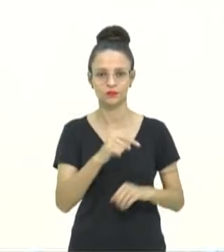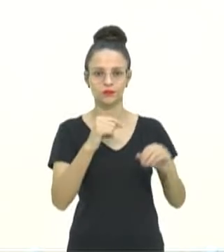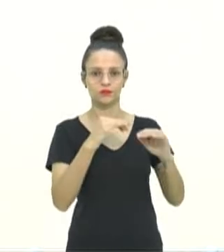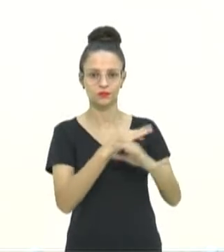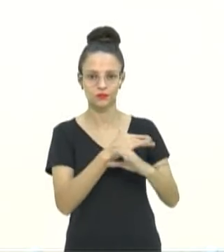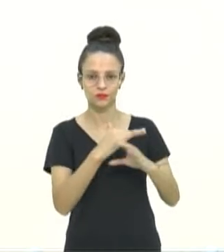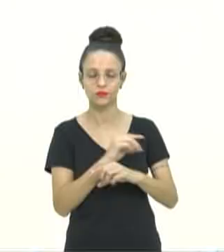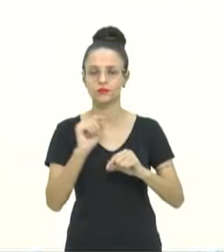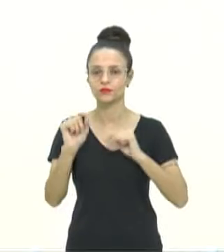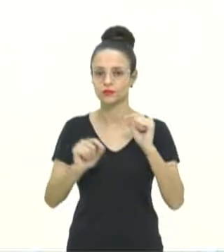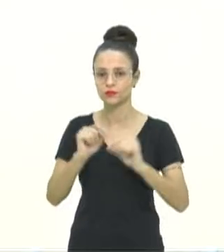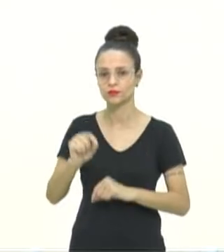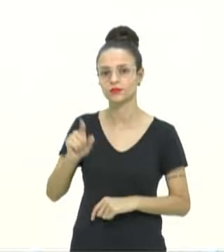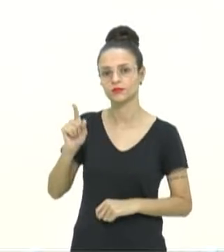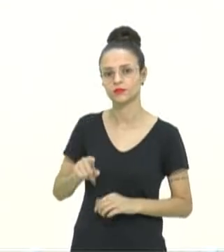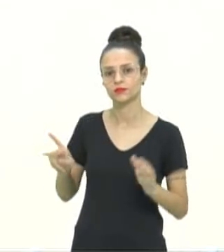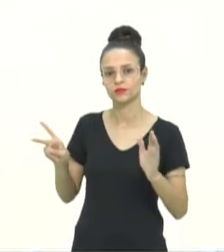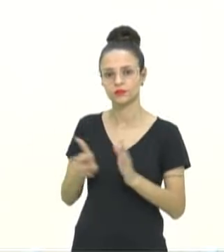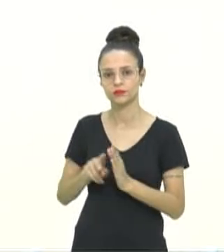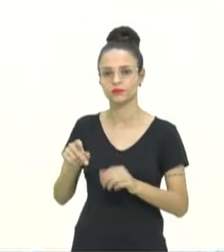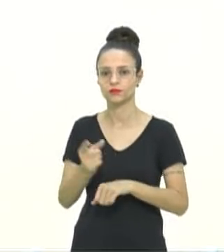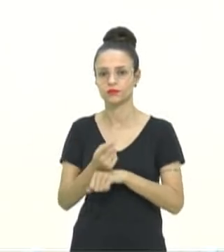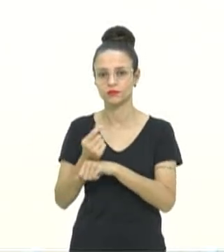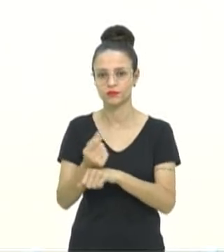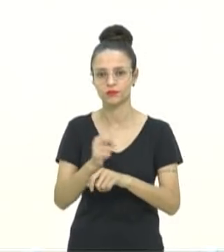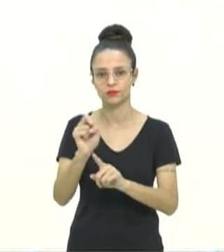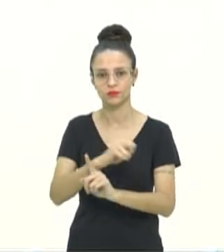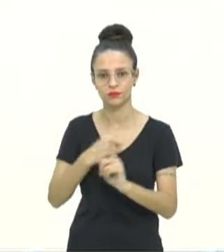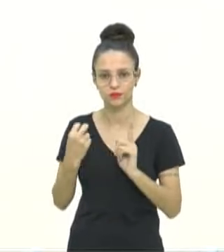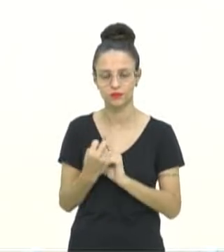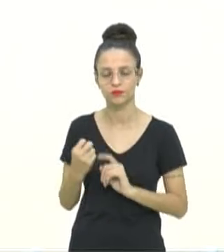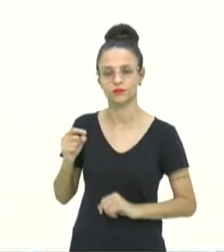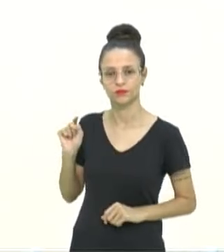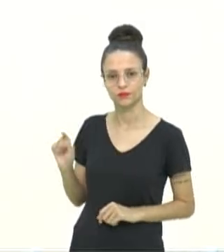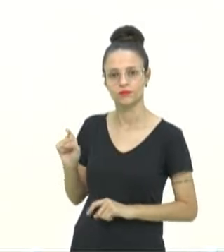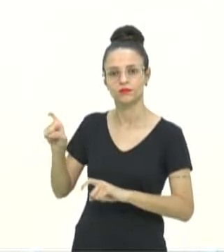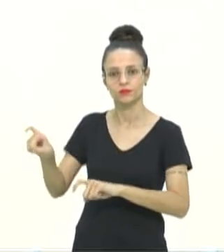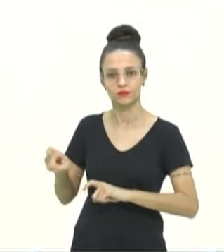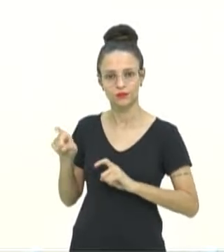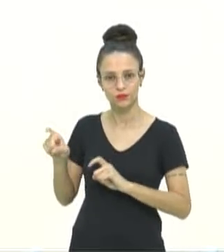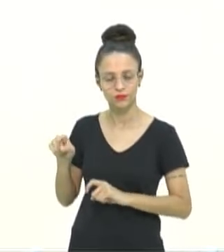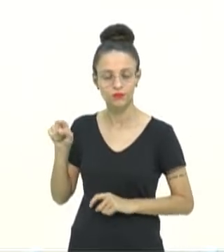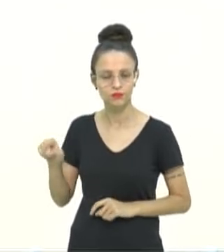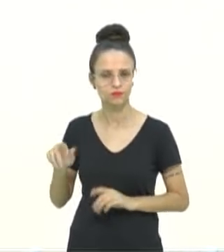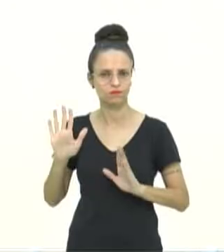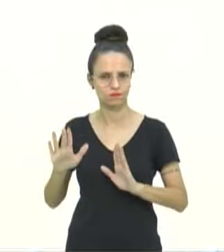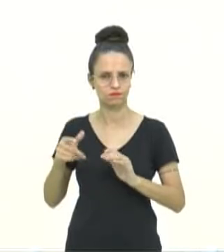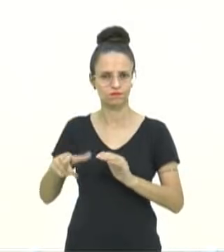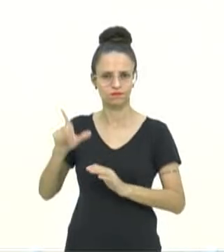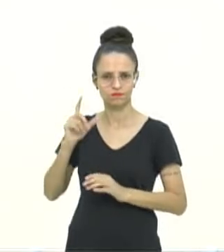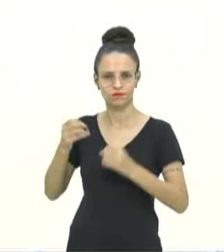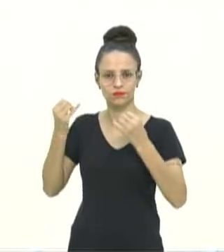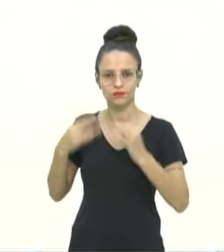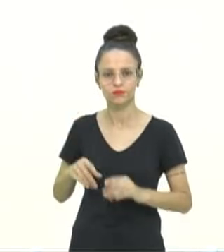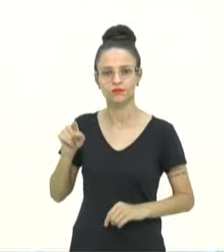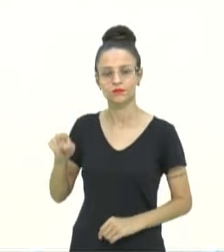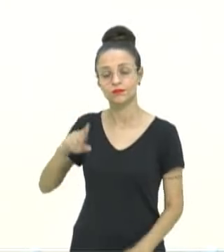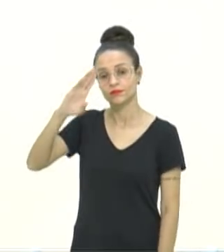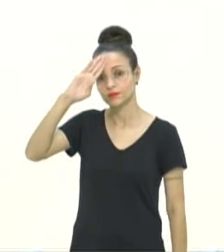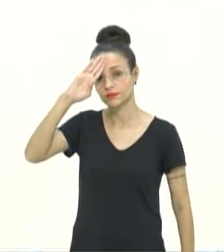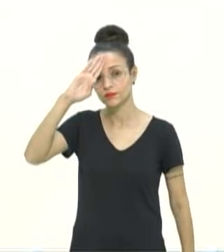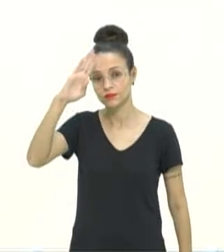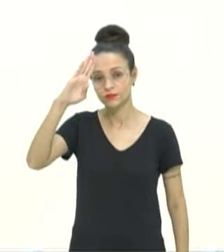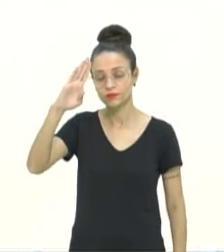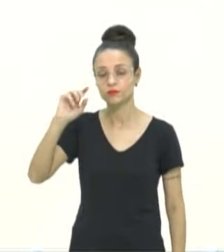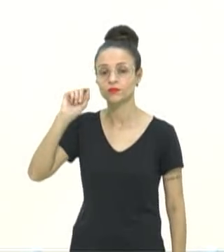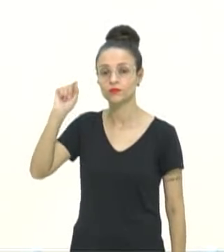está nas práticas socioeconômicas. O espaço rural, como já dissemos, engloba